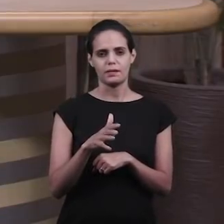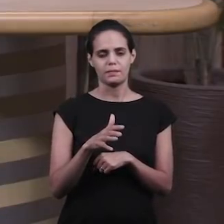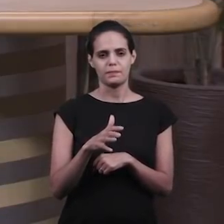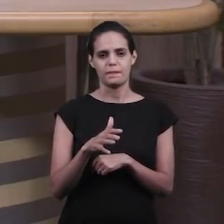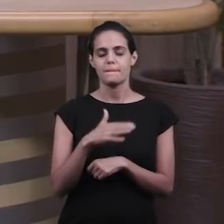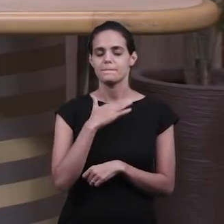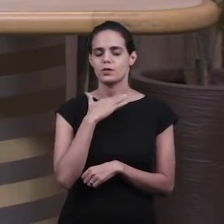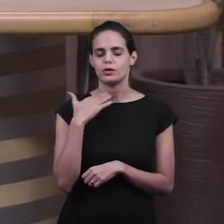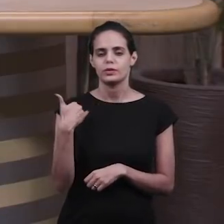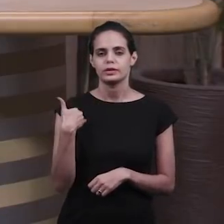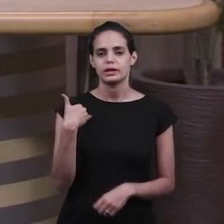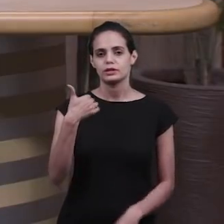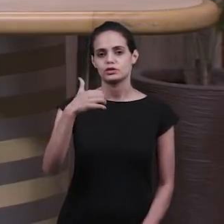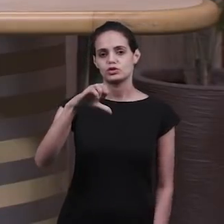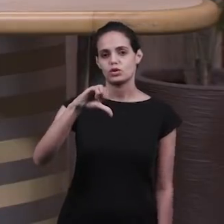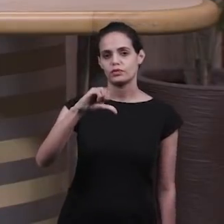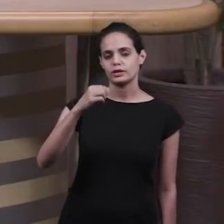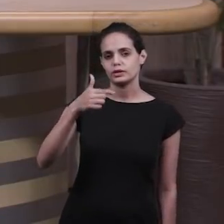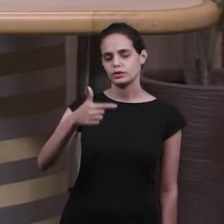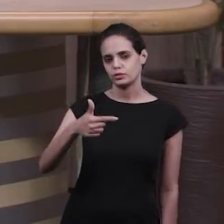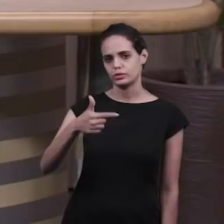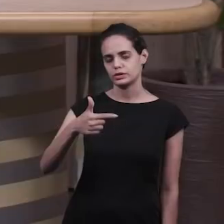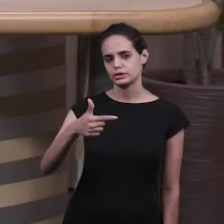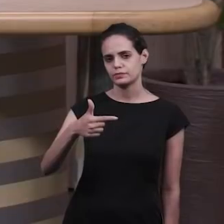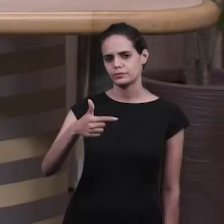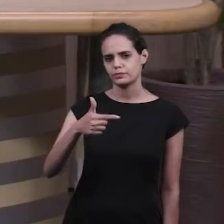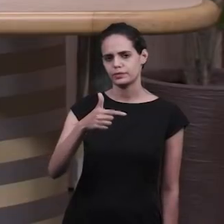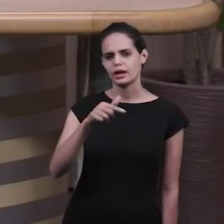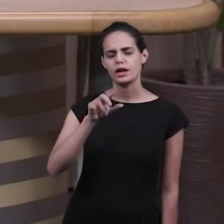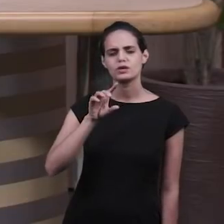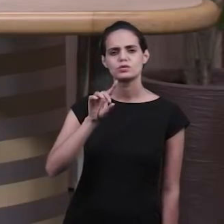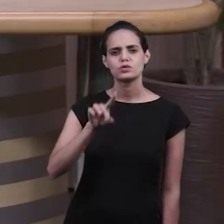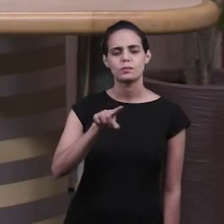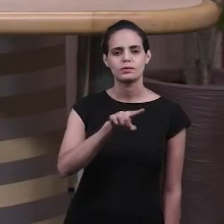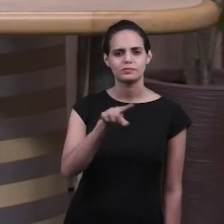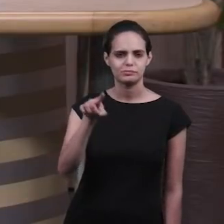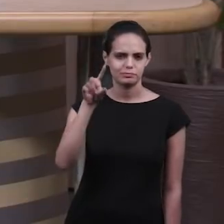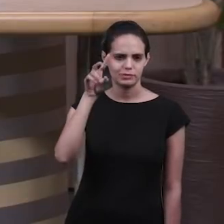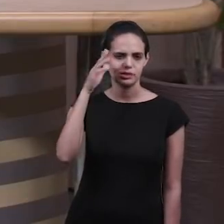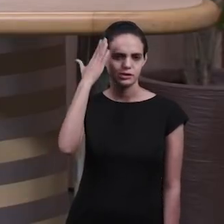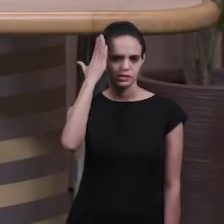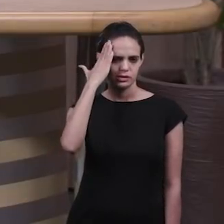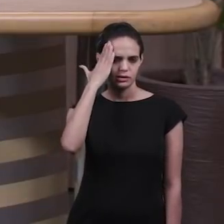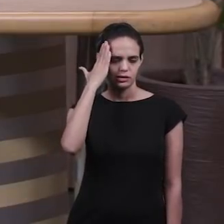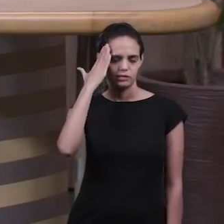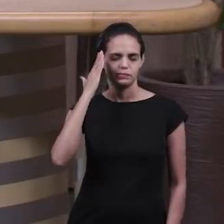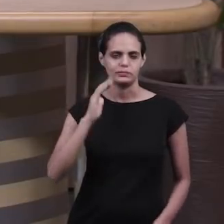anos. 92 anos recentemente, mas só para situar as pessoas que estão assistindo.